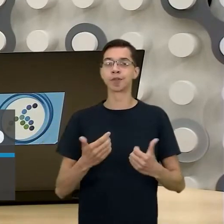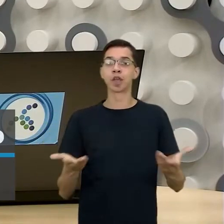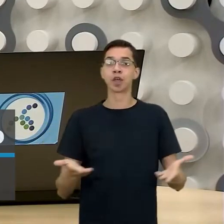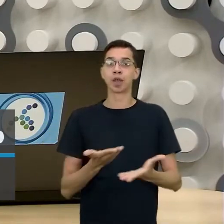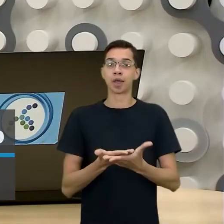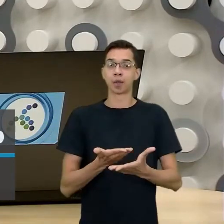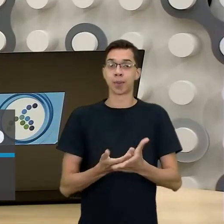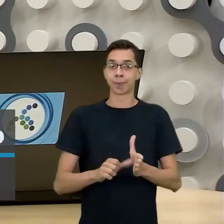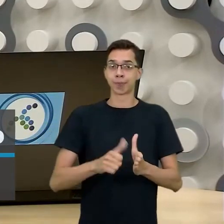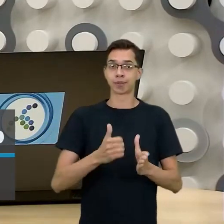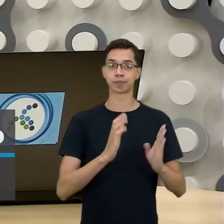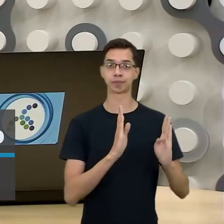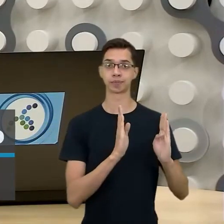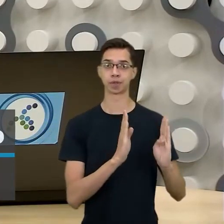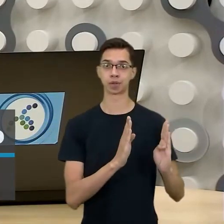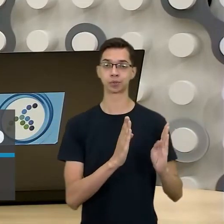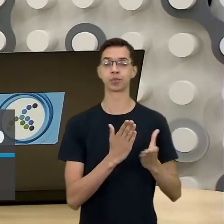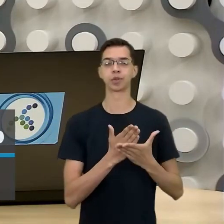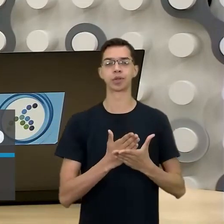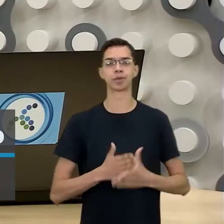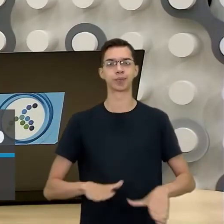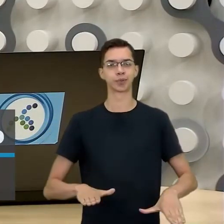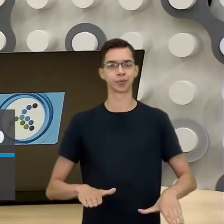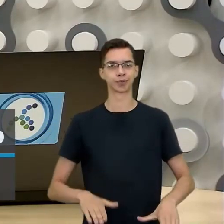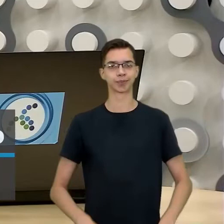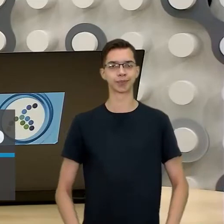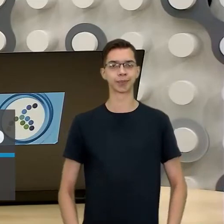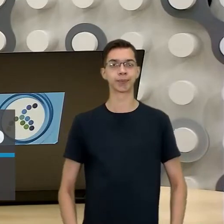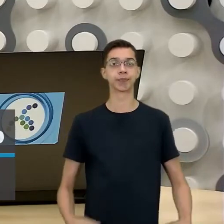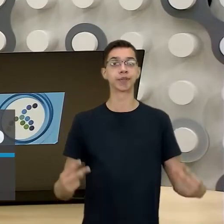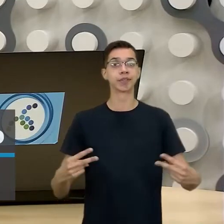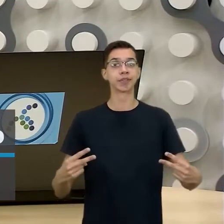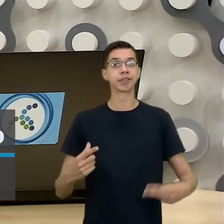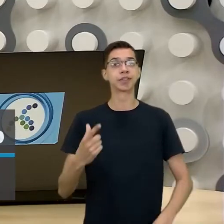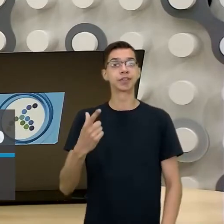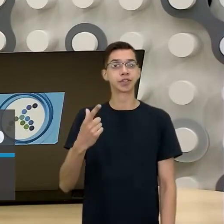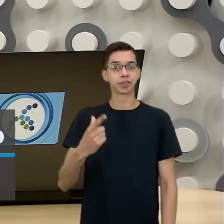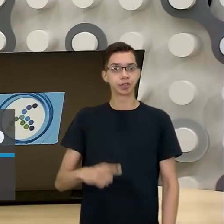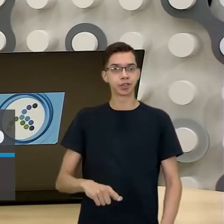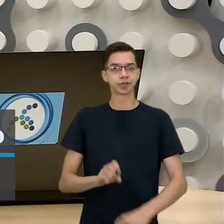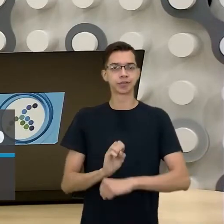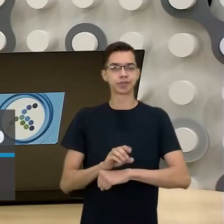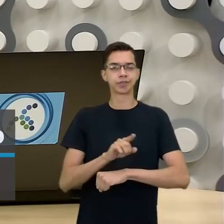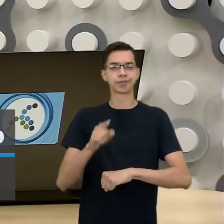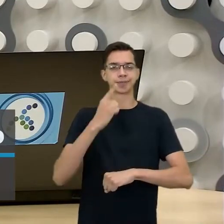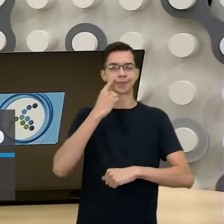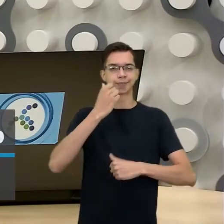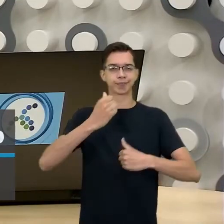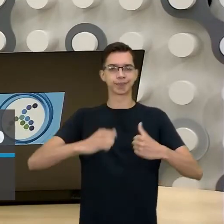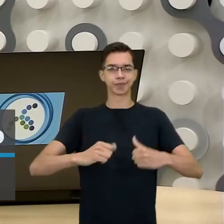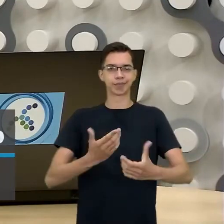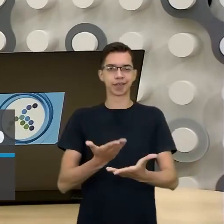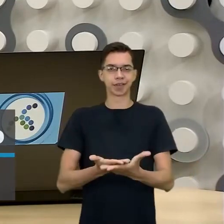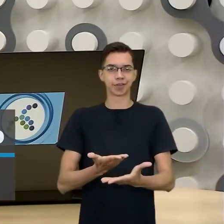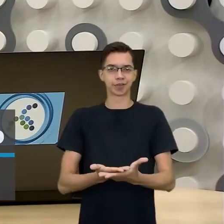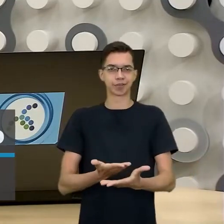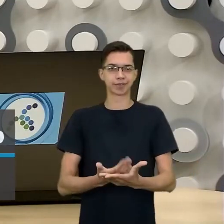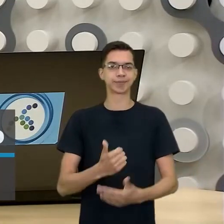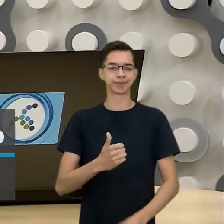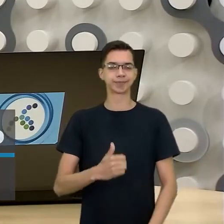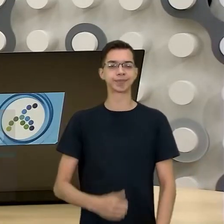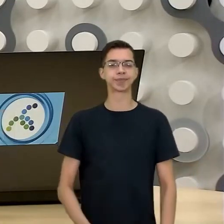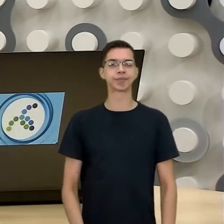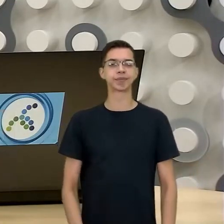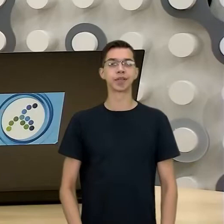parte está acabando. A gente vai colocar de novo o link para vocês avaliarem a aula e a gente termina esse primeiro momento. Vai aparecer